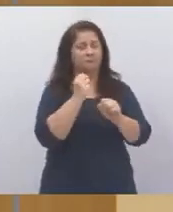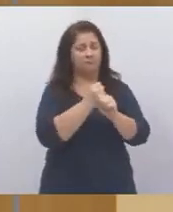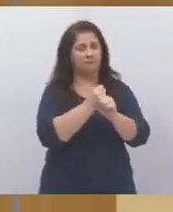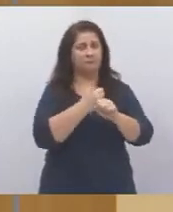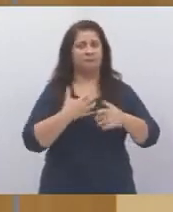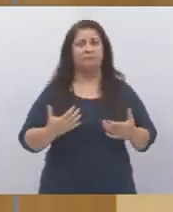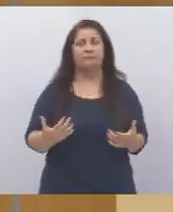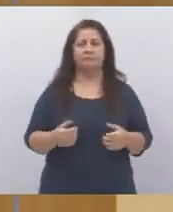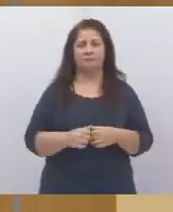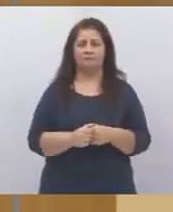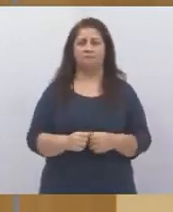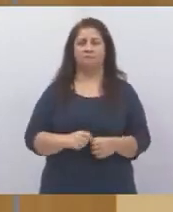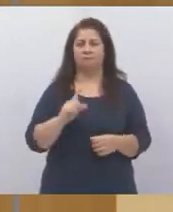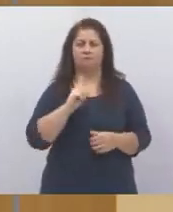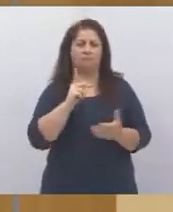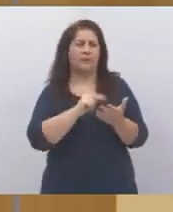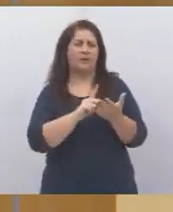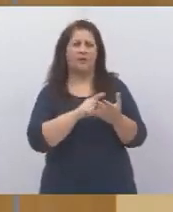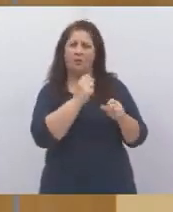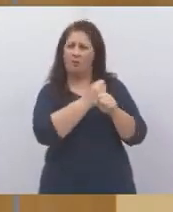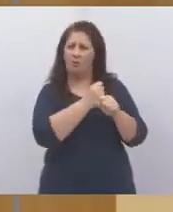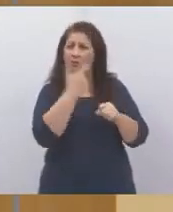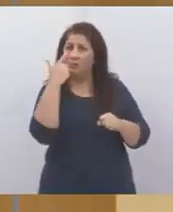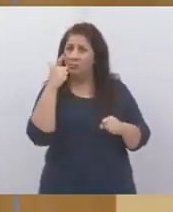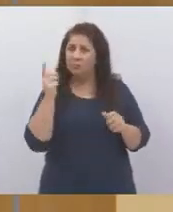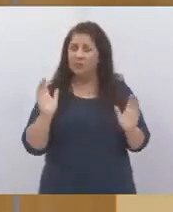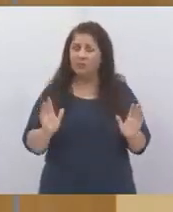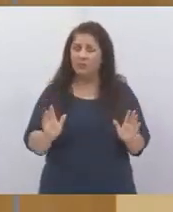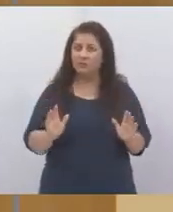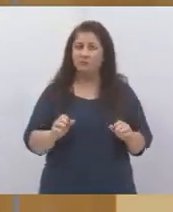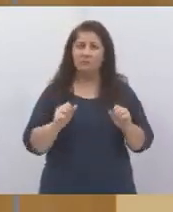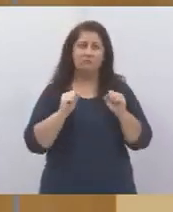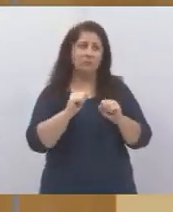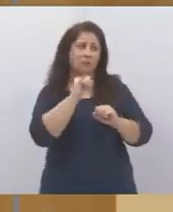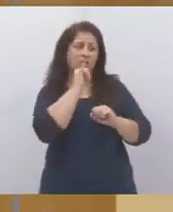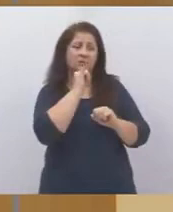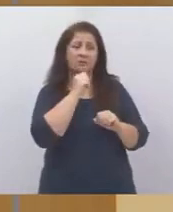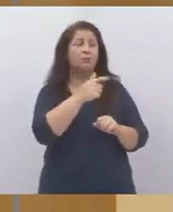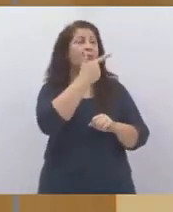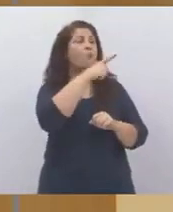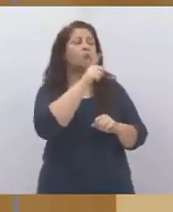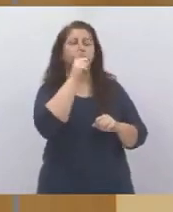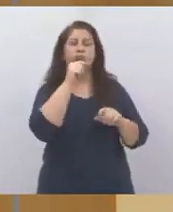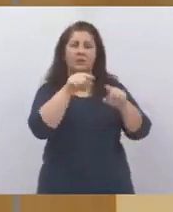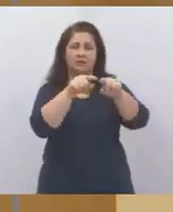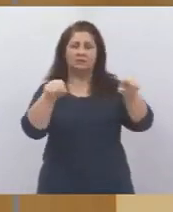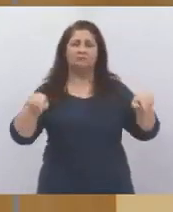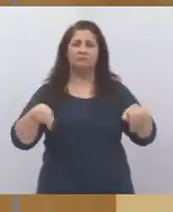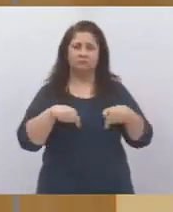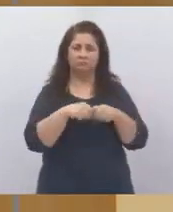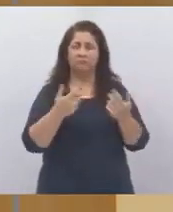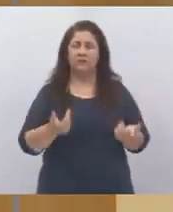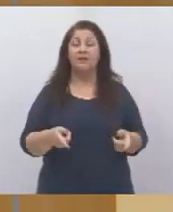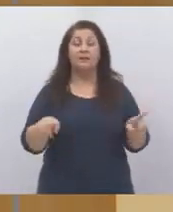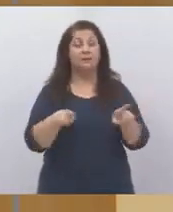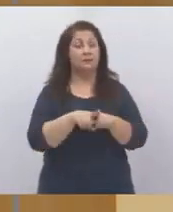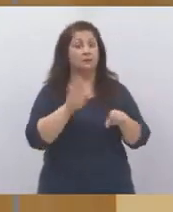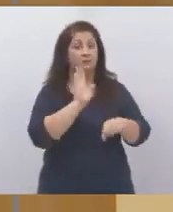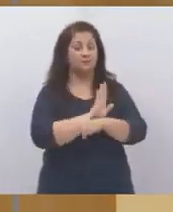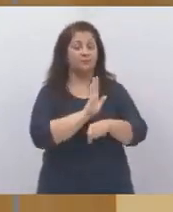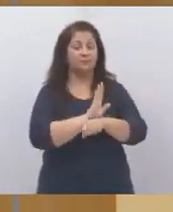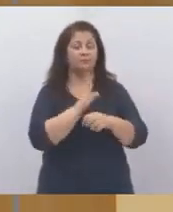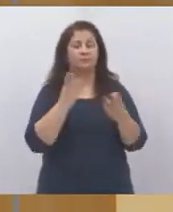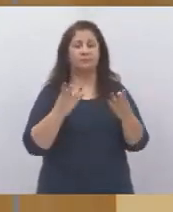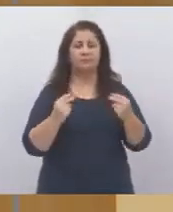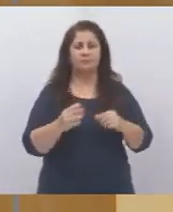Então não é verdade que obras não foram feitas pós que dá o exemplo do sinal do Vila Formosa é uma obra também que ajudou muito